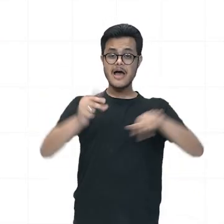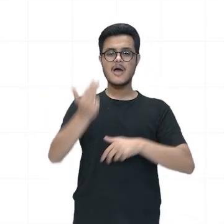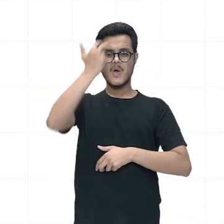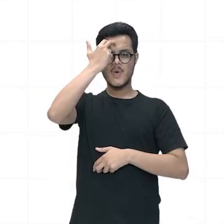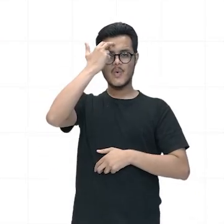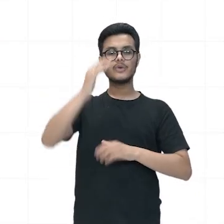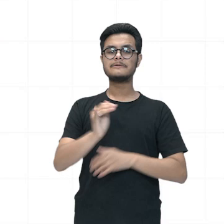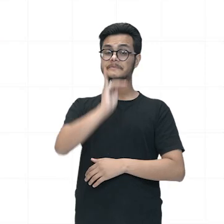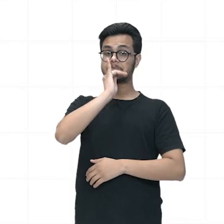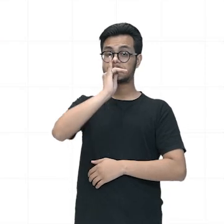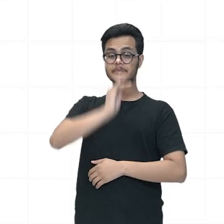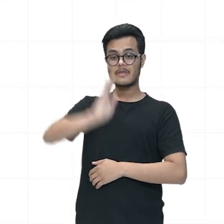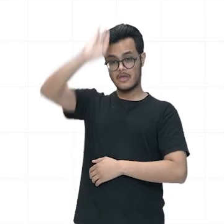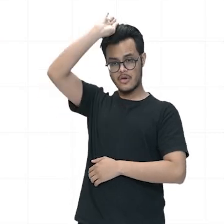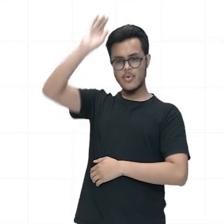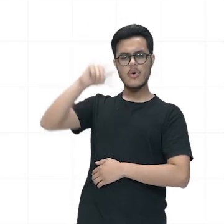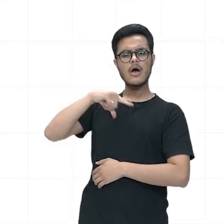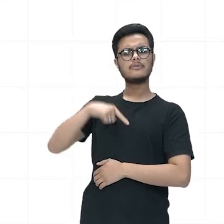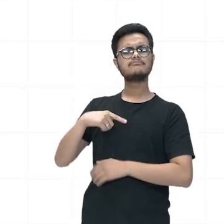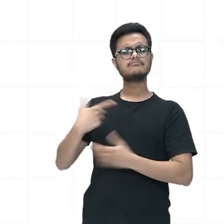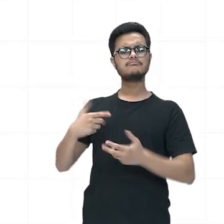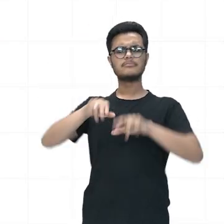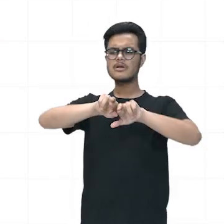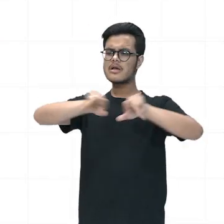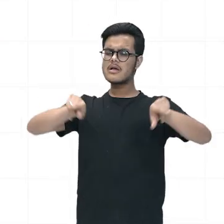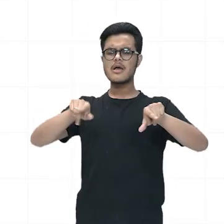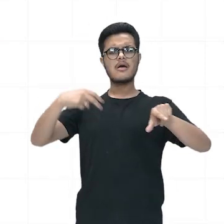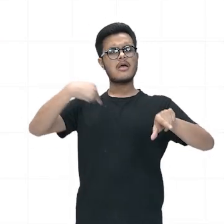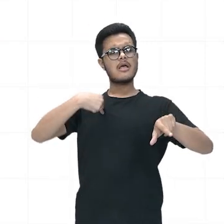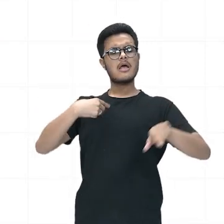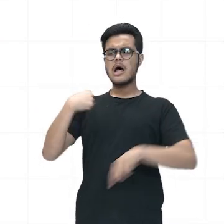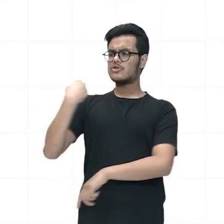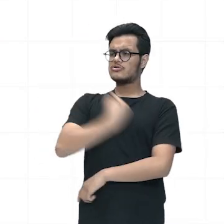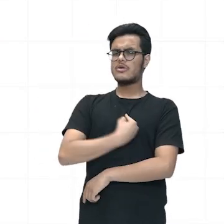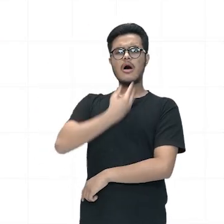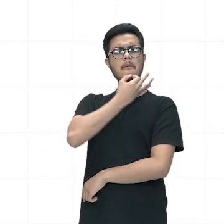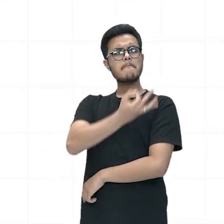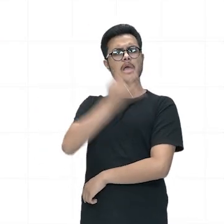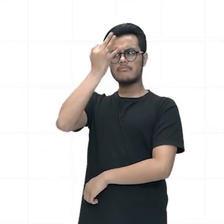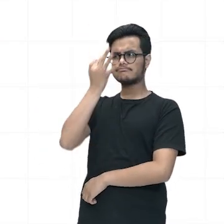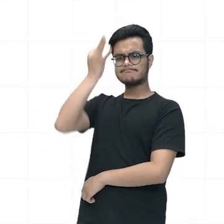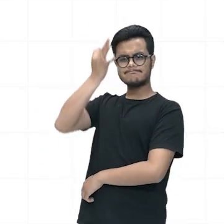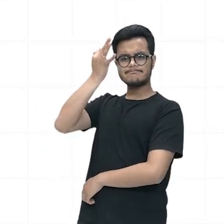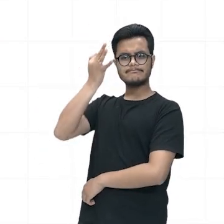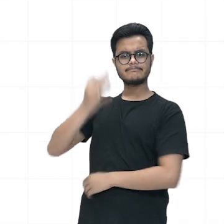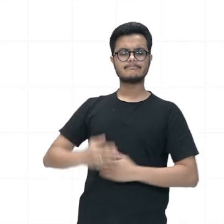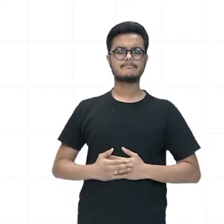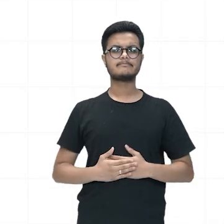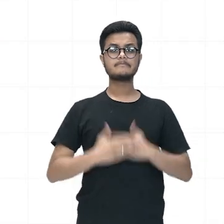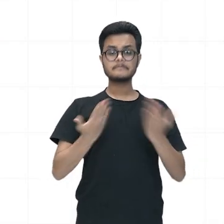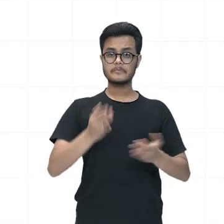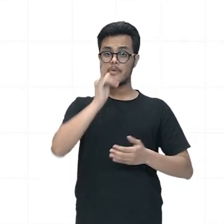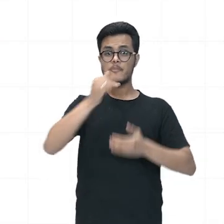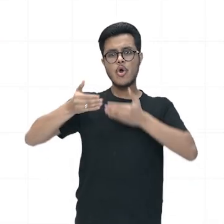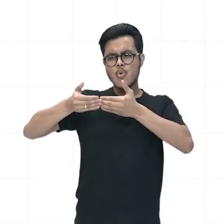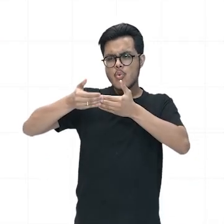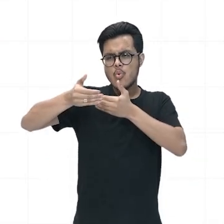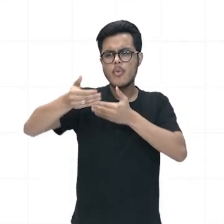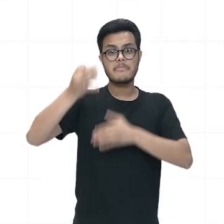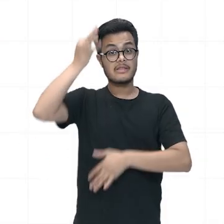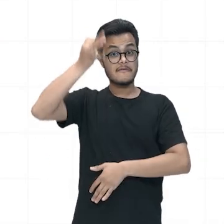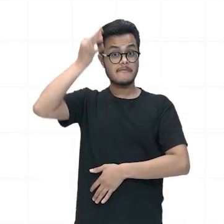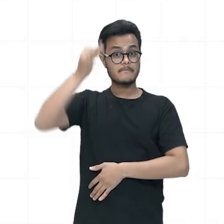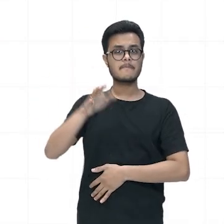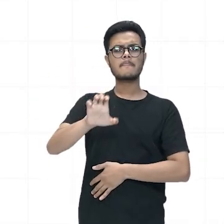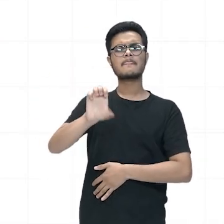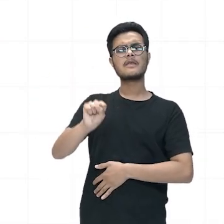os romanos, então, adotaram muito de sua filosofia. O estoicismo, a filosofia